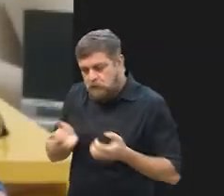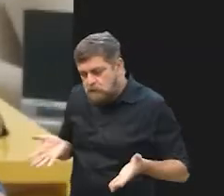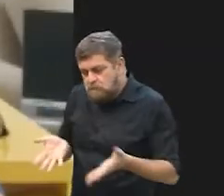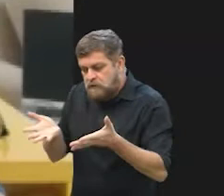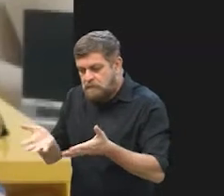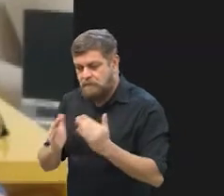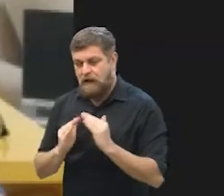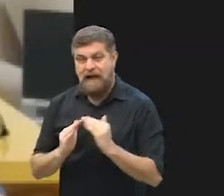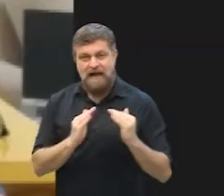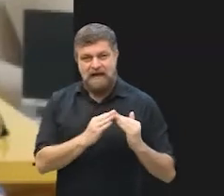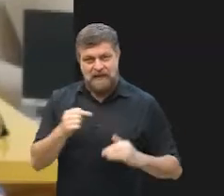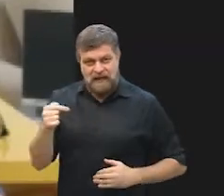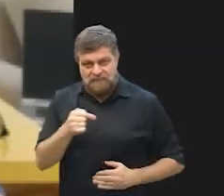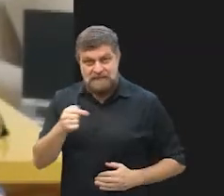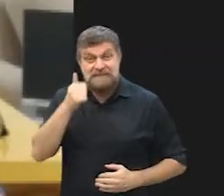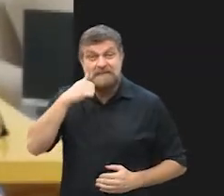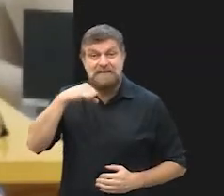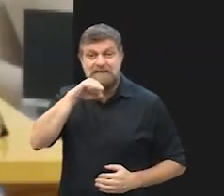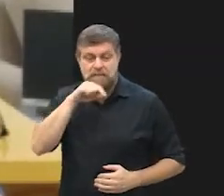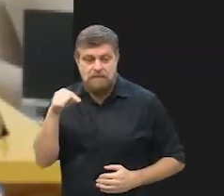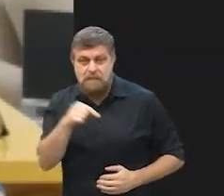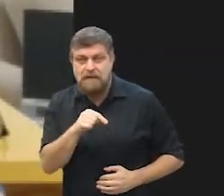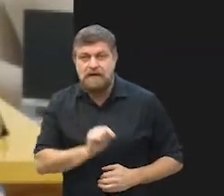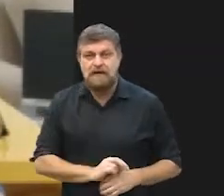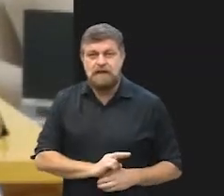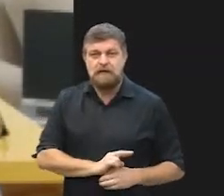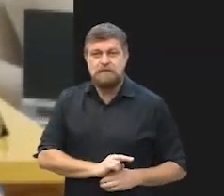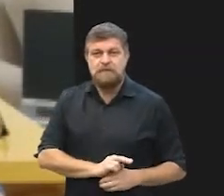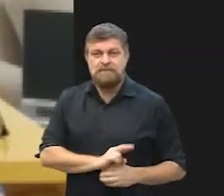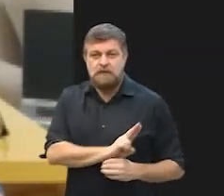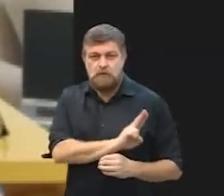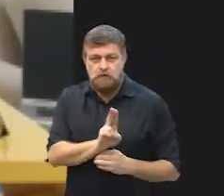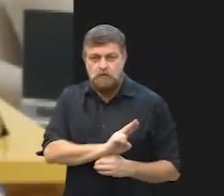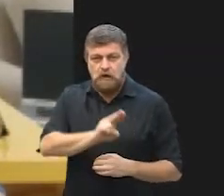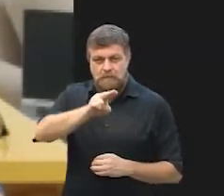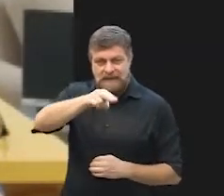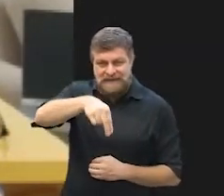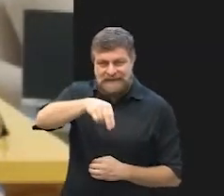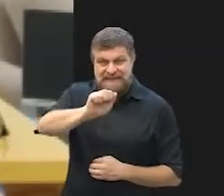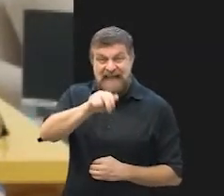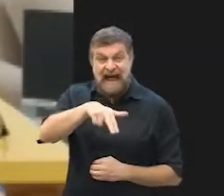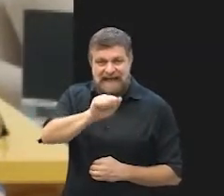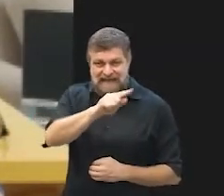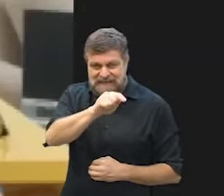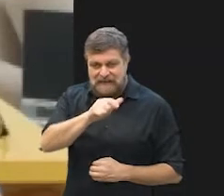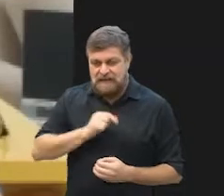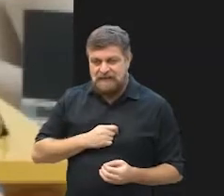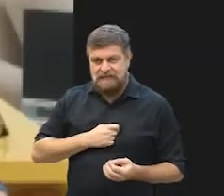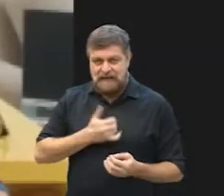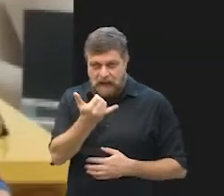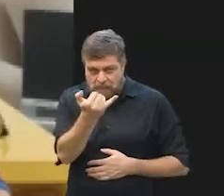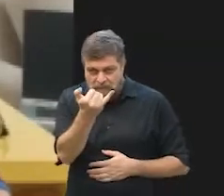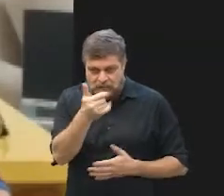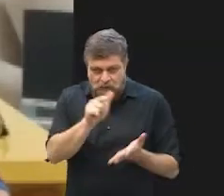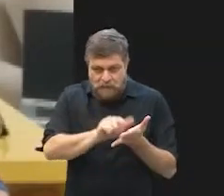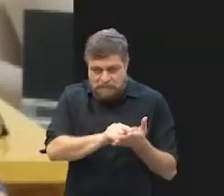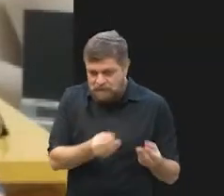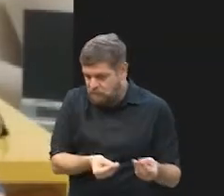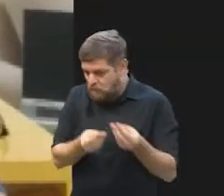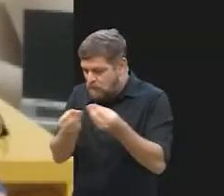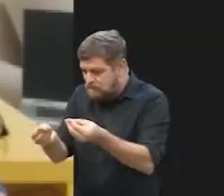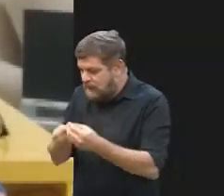de uma vizinha ali próxima de sua mãe, chamada Dona Naná, que lhe dá um caderninho, uma caneta, até uma vendinha na rua, e